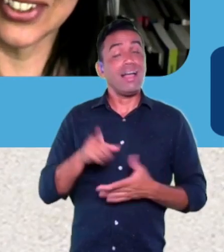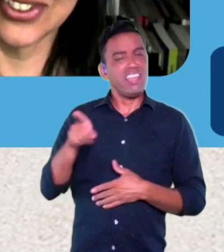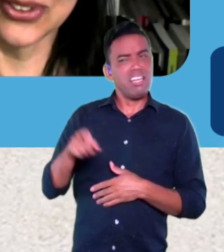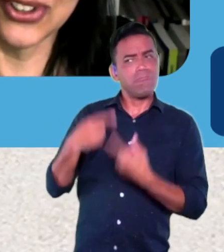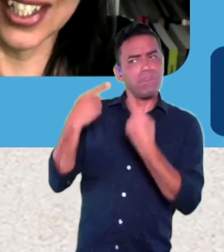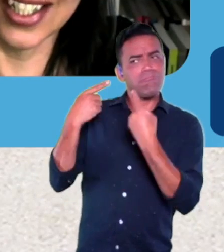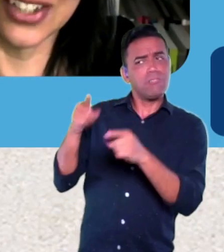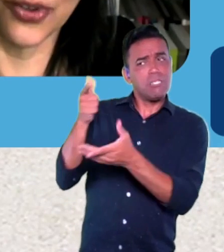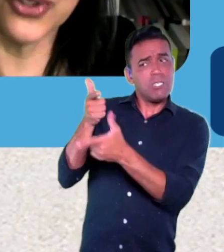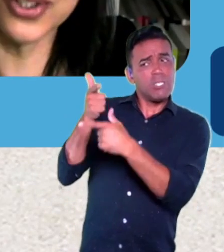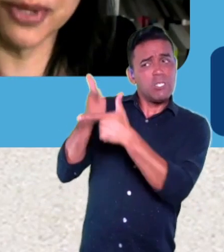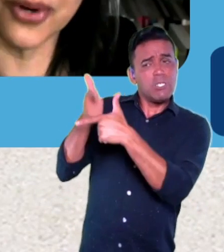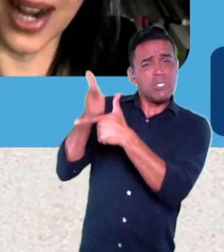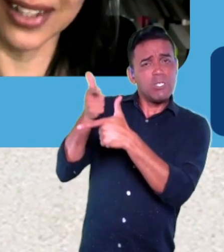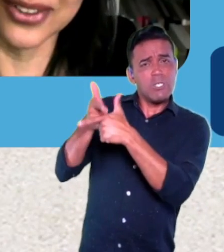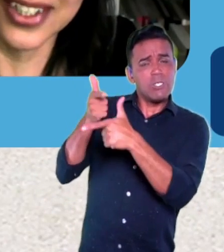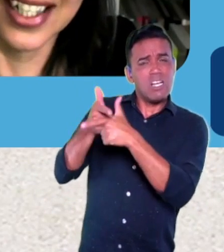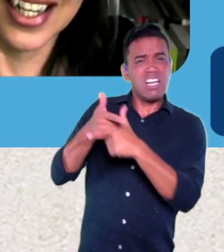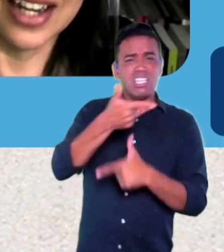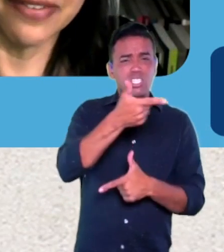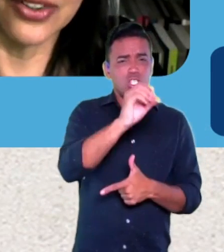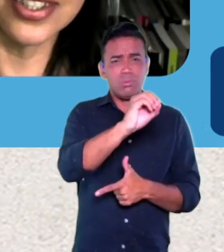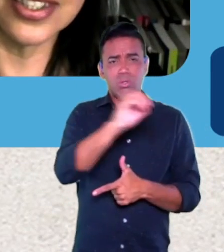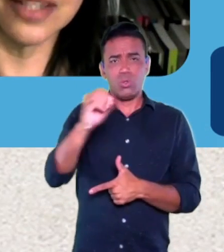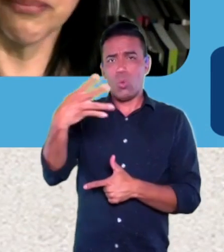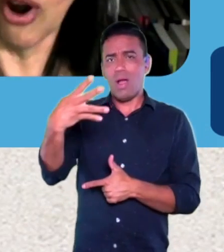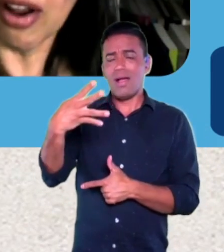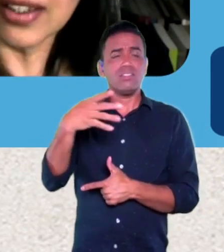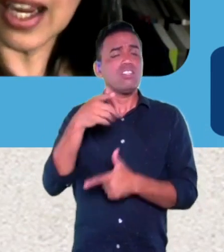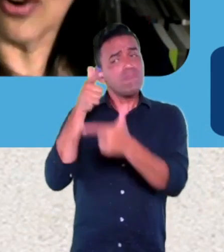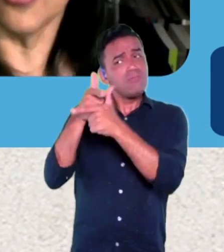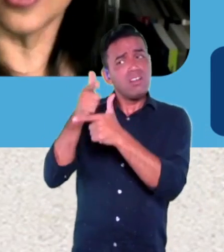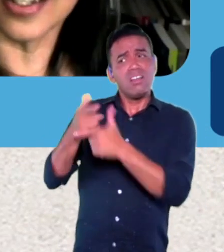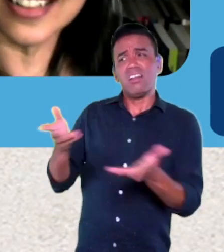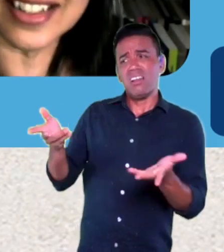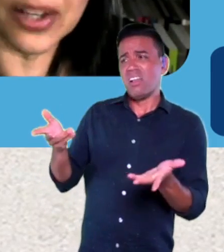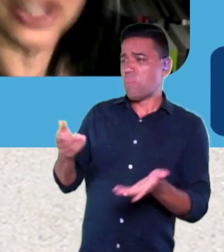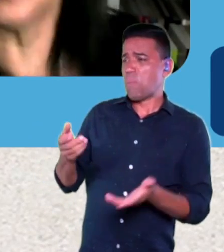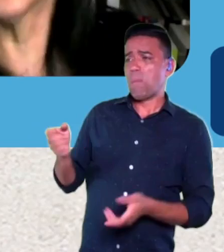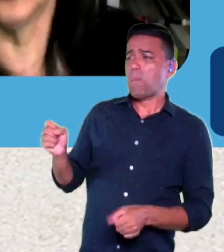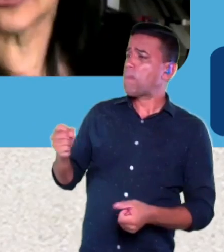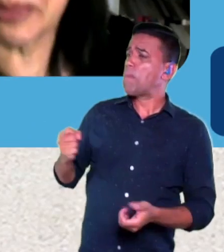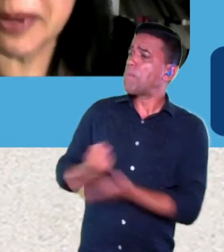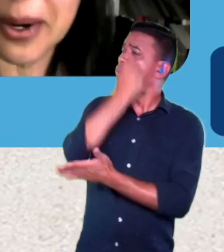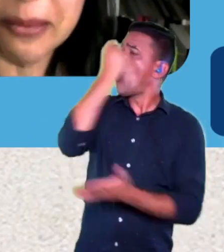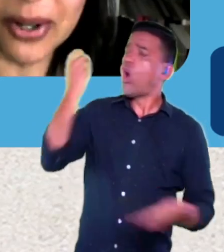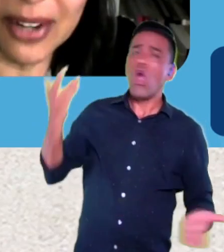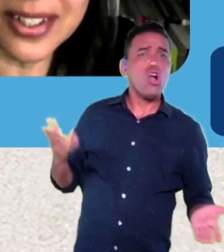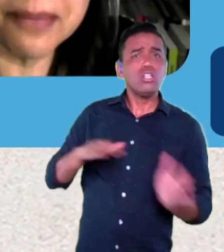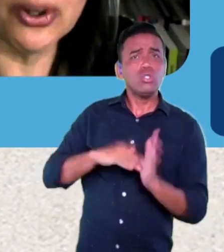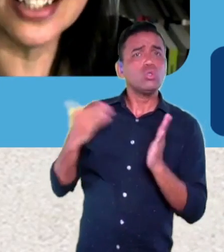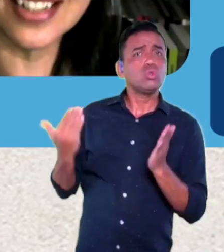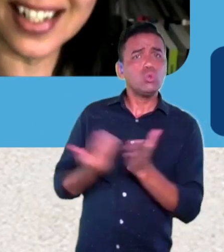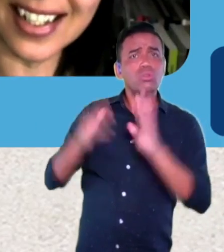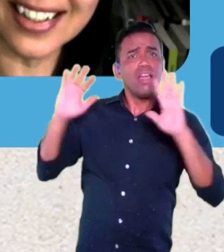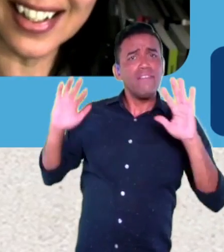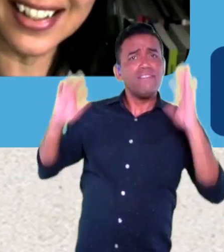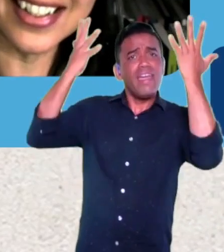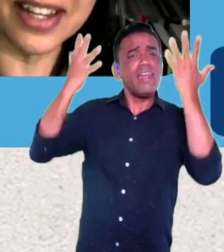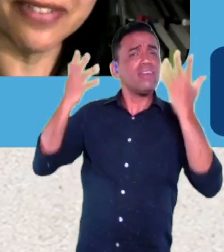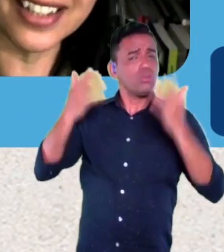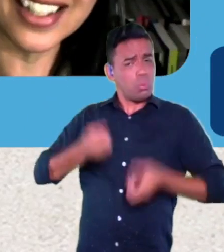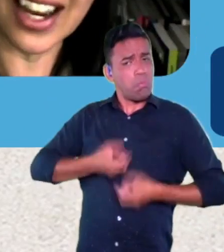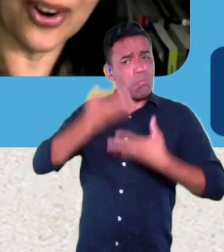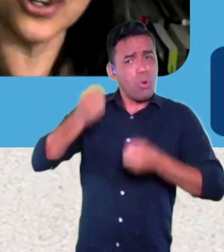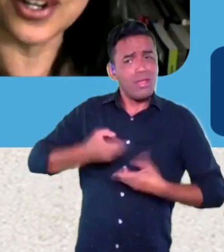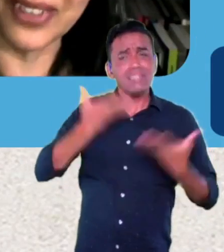na gente no dia lá, isso foi em 2004. Ele falou assim, pô, ninguém coloca aí, vocês estão aqui todos por causa da poesia aqui